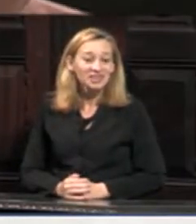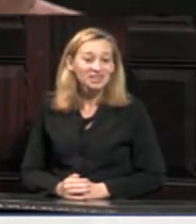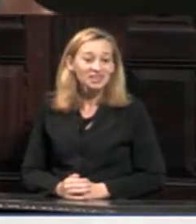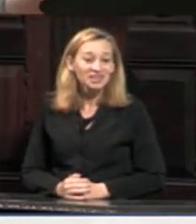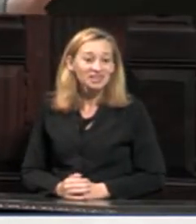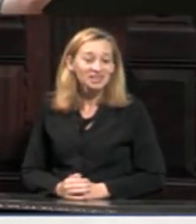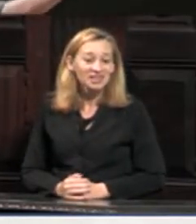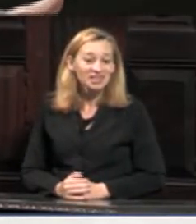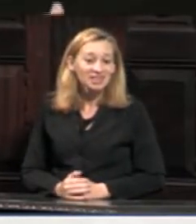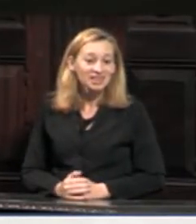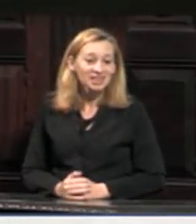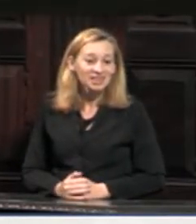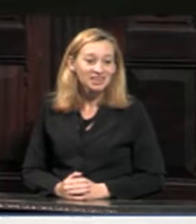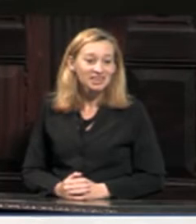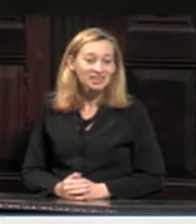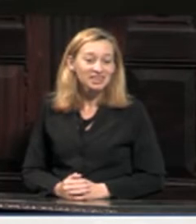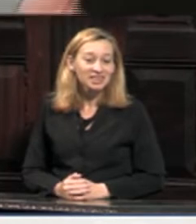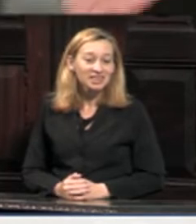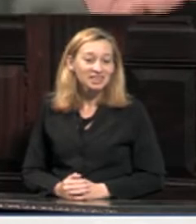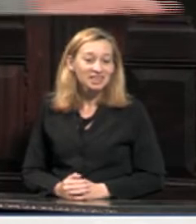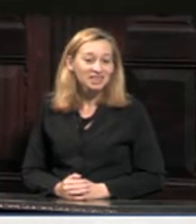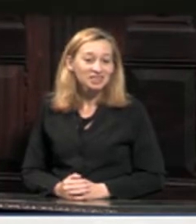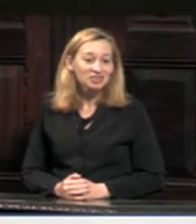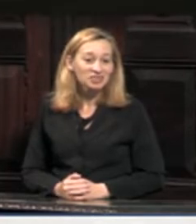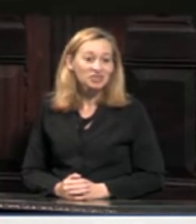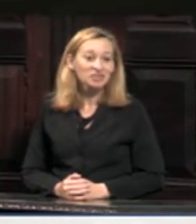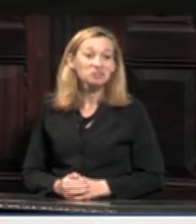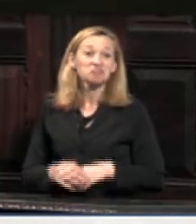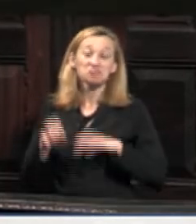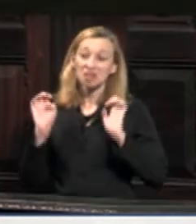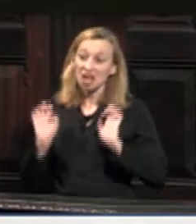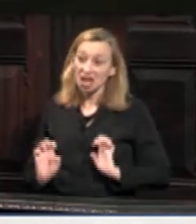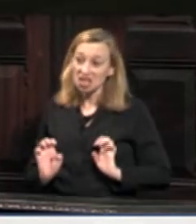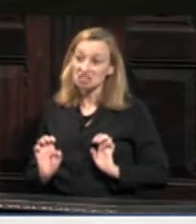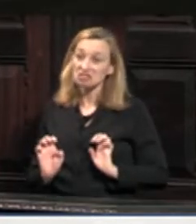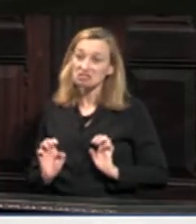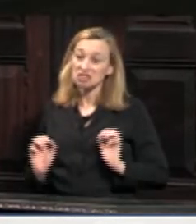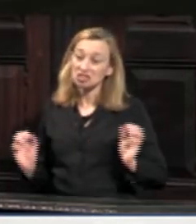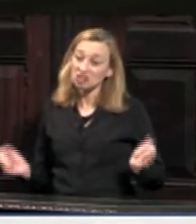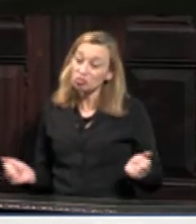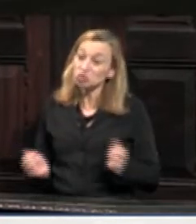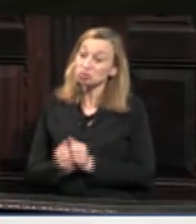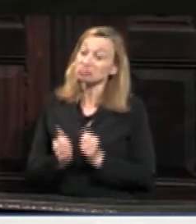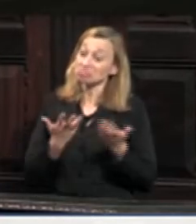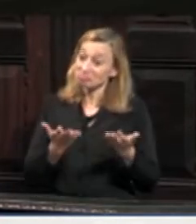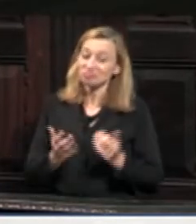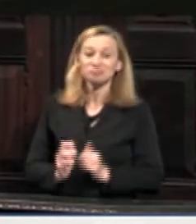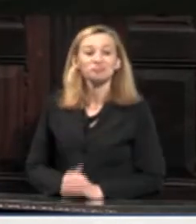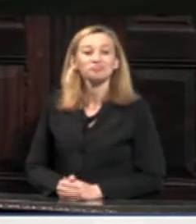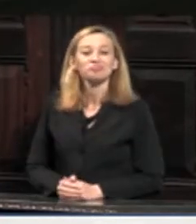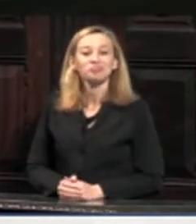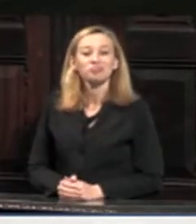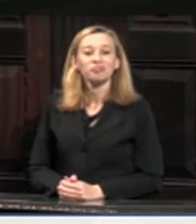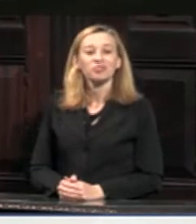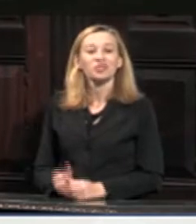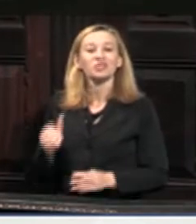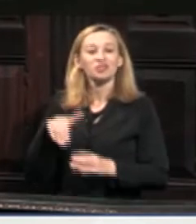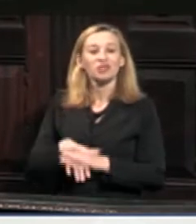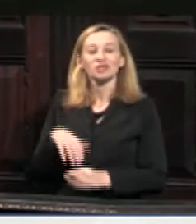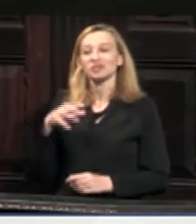metafísica e a dialética se encontram na linha do horizonte.